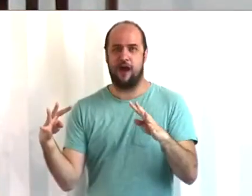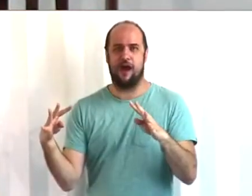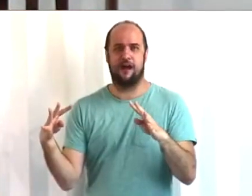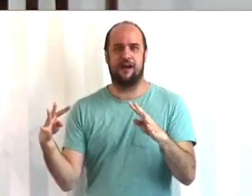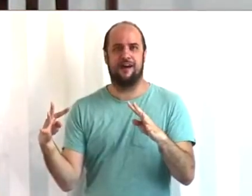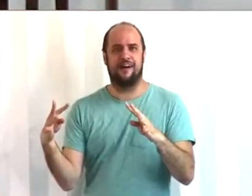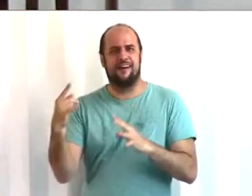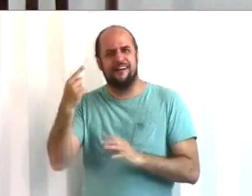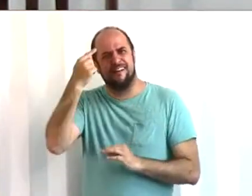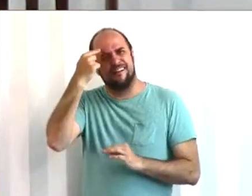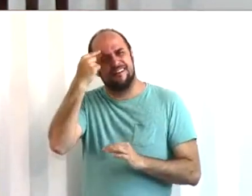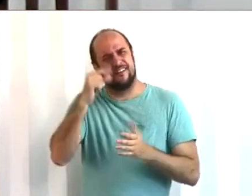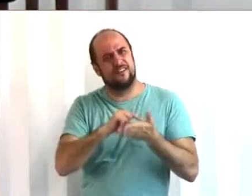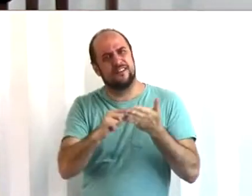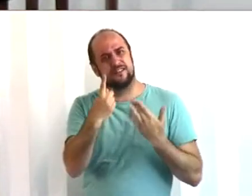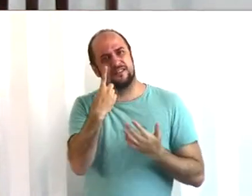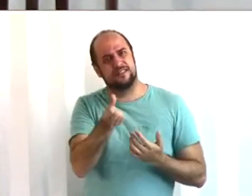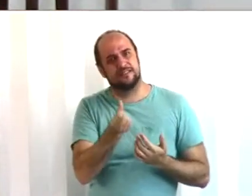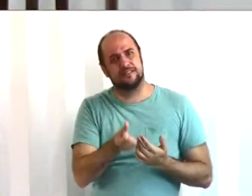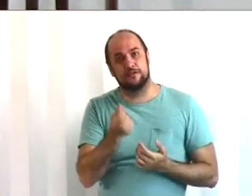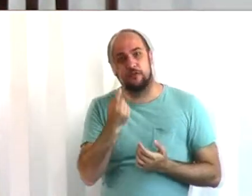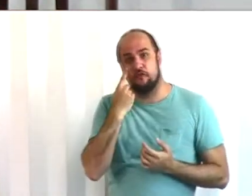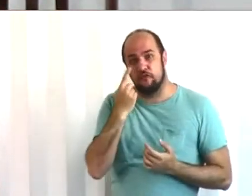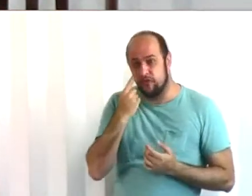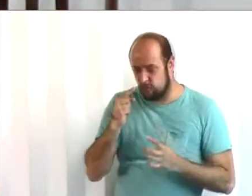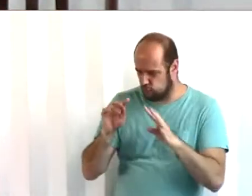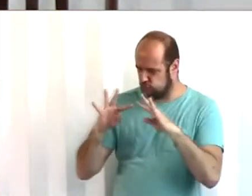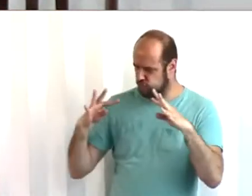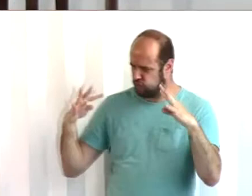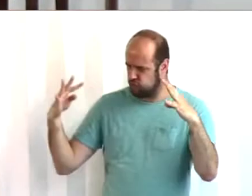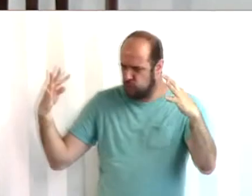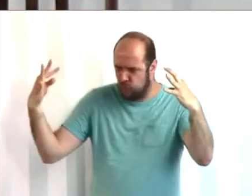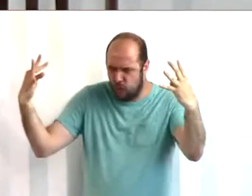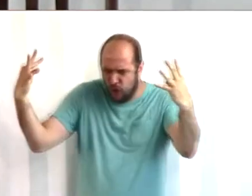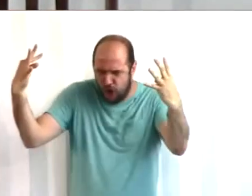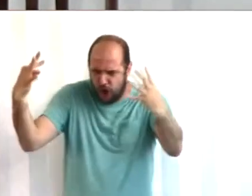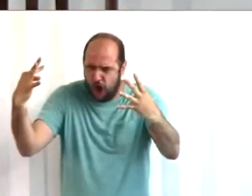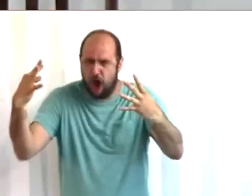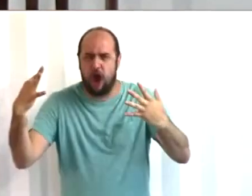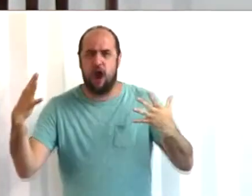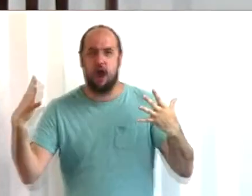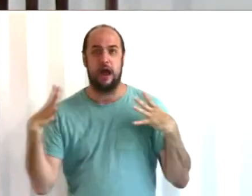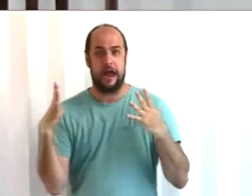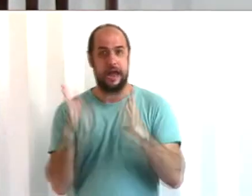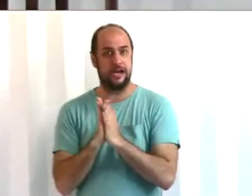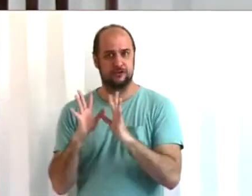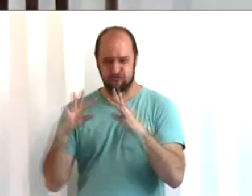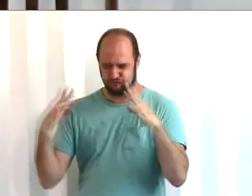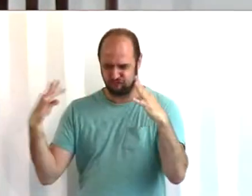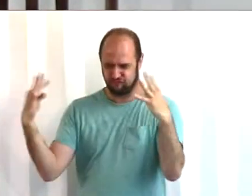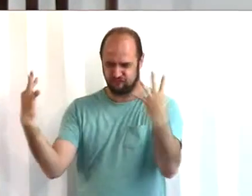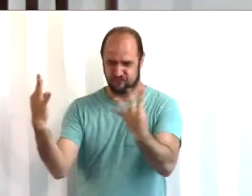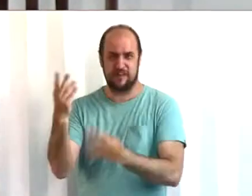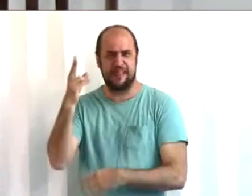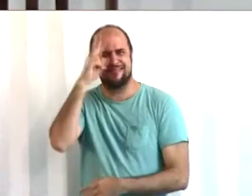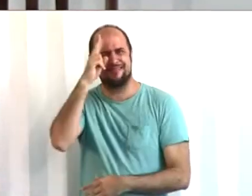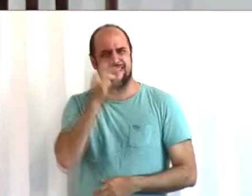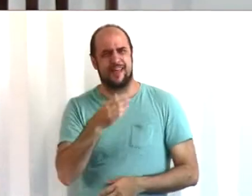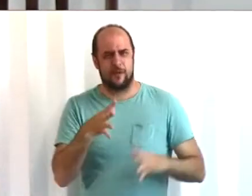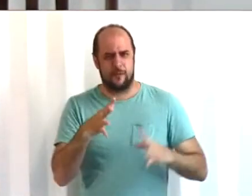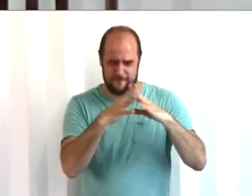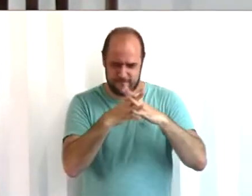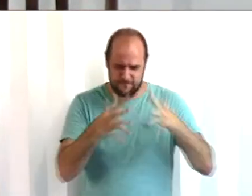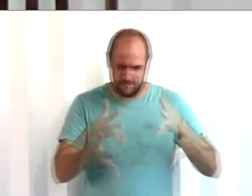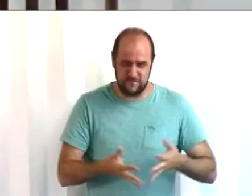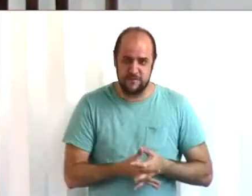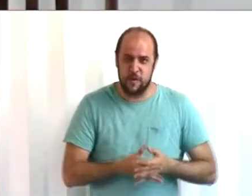16, eu estou enfatizando isso. Veja o quanto ele foi contemplado por anjos. Foram os anjos que chegaram até os pastores e